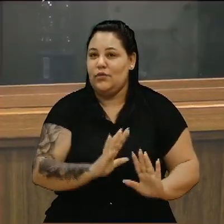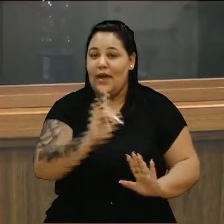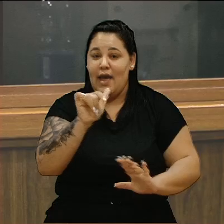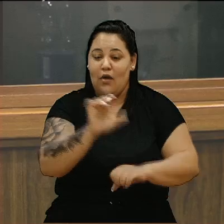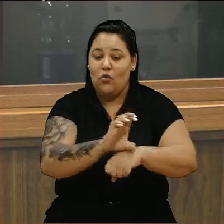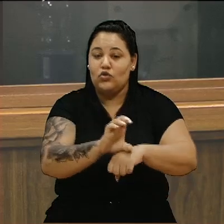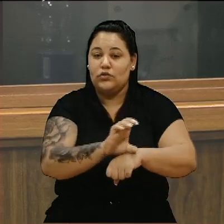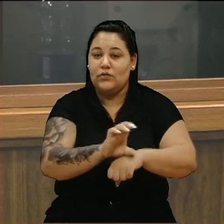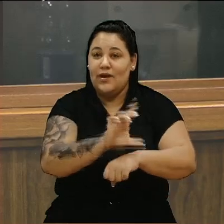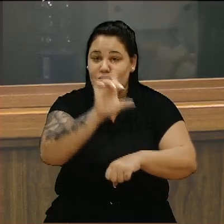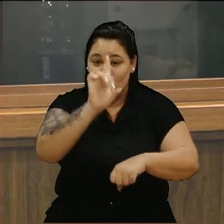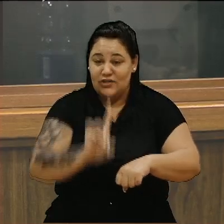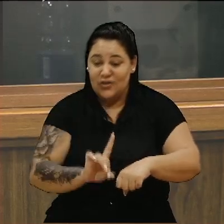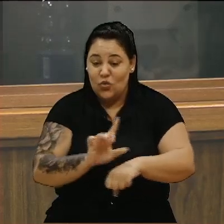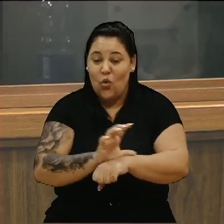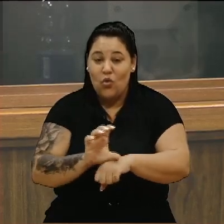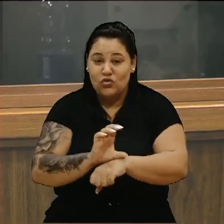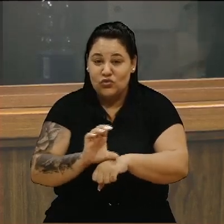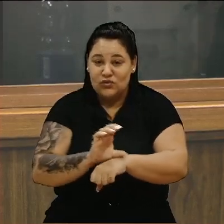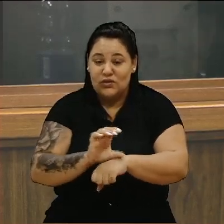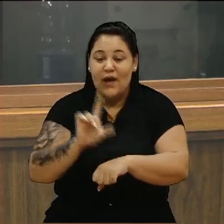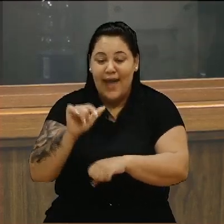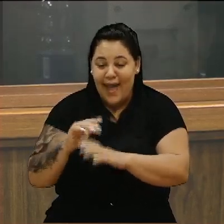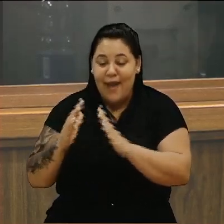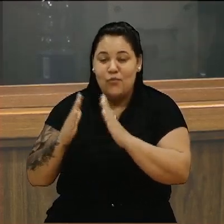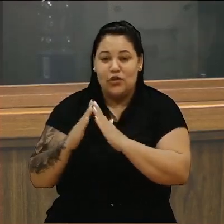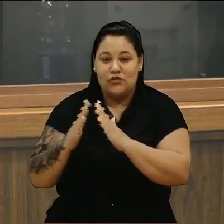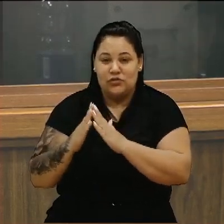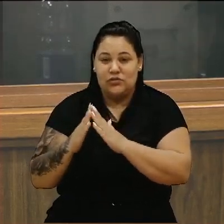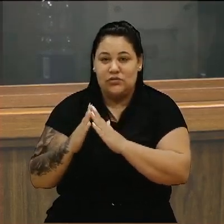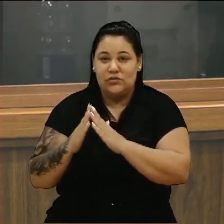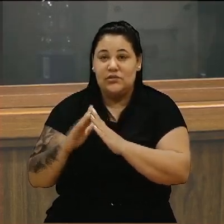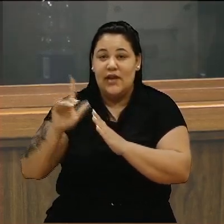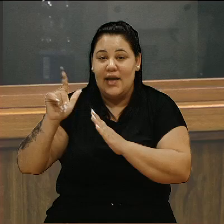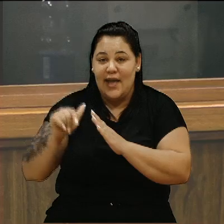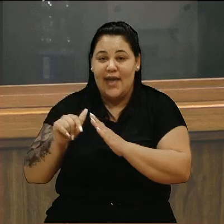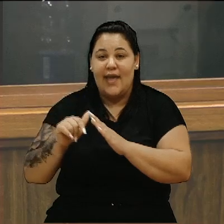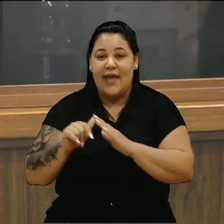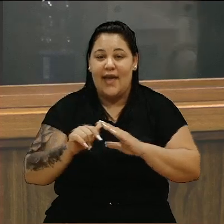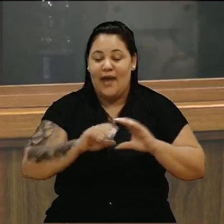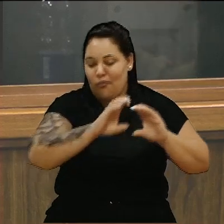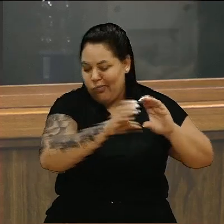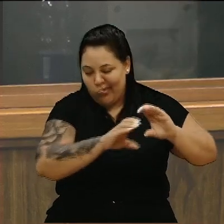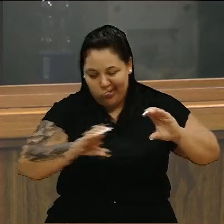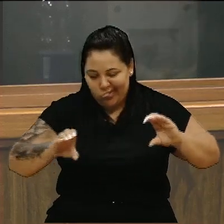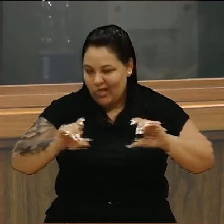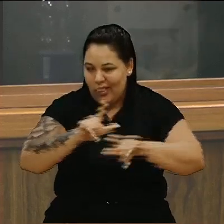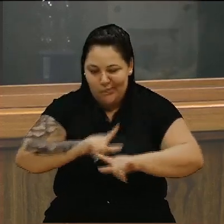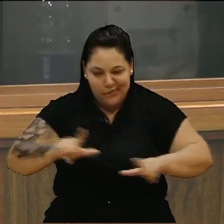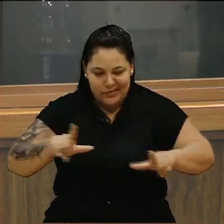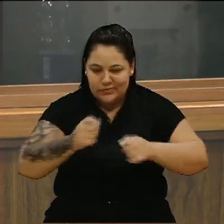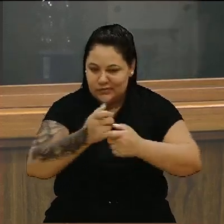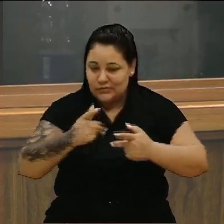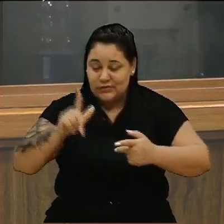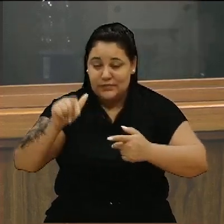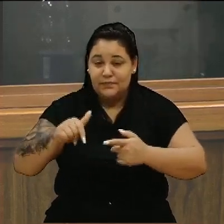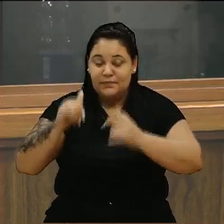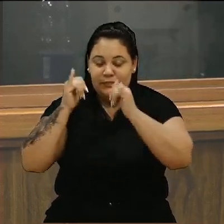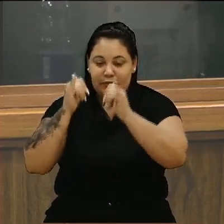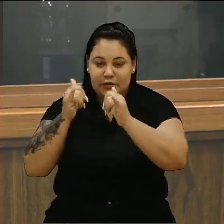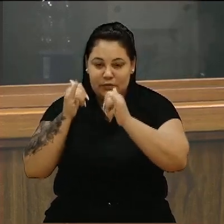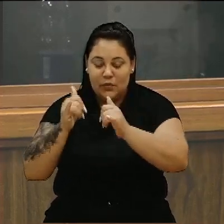Um direito constitucional, é a moradia, é o saneamento básico, é uma série de coisas que envolve o transporte